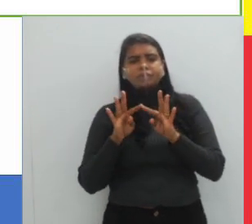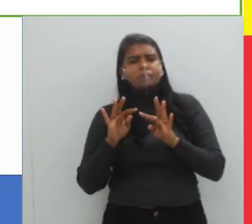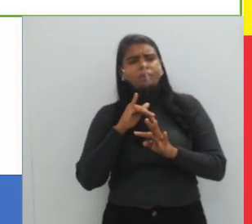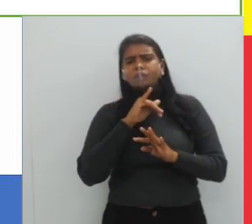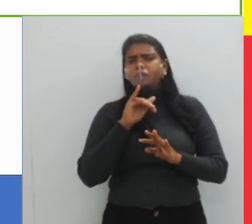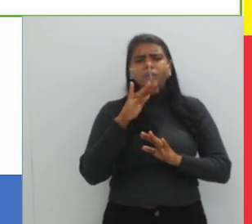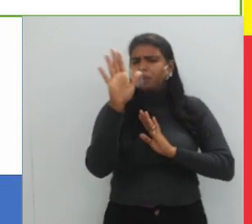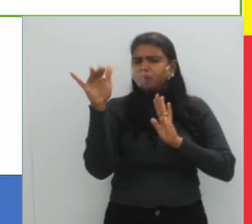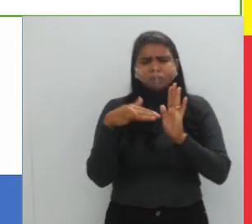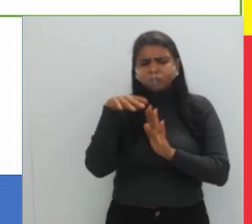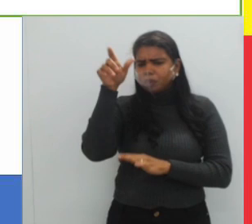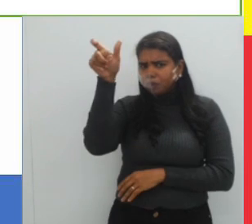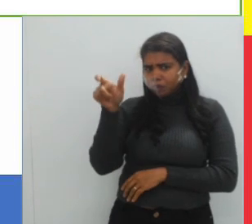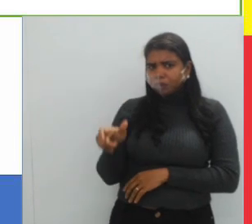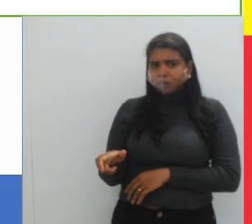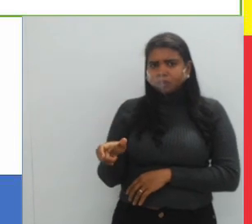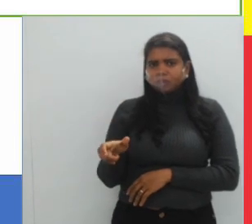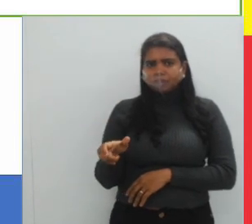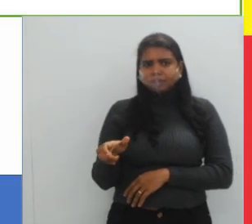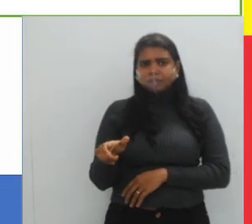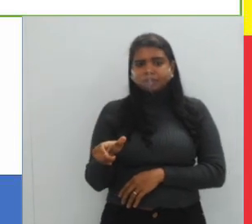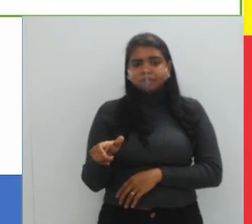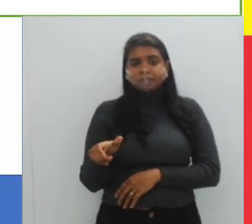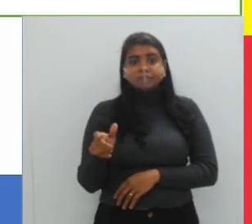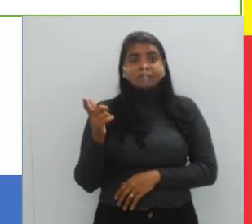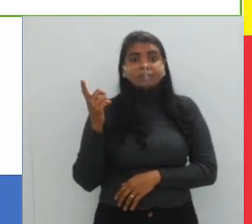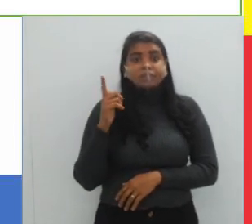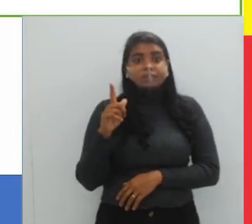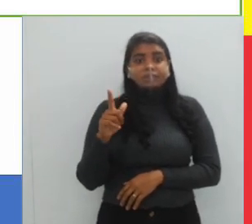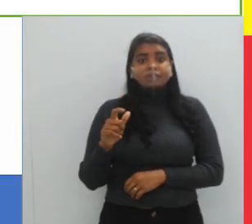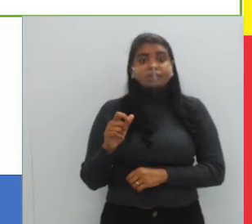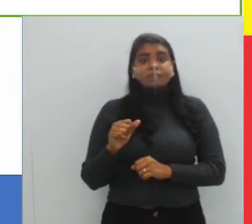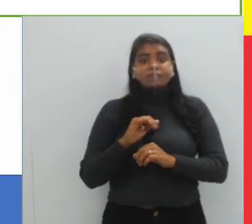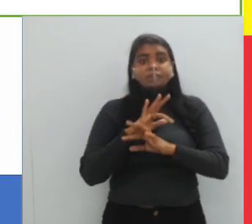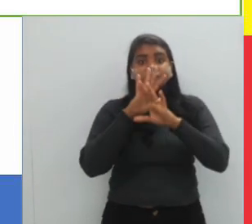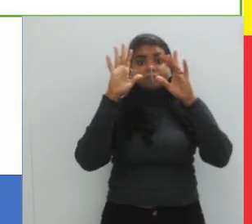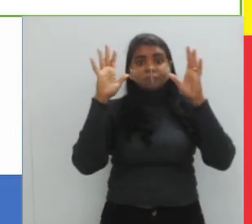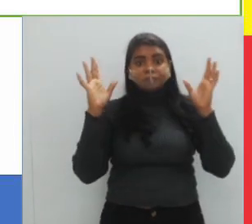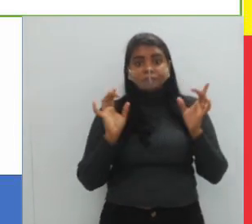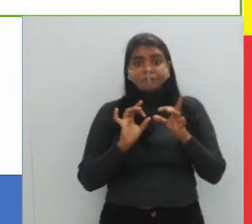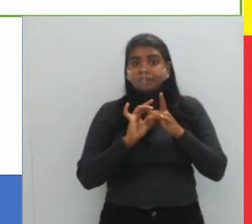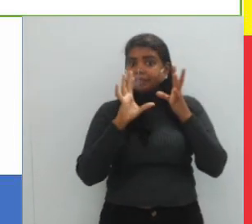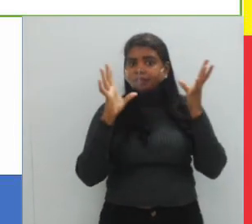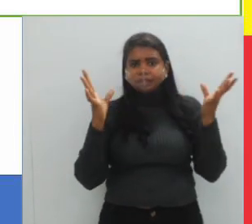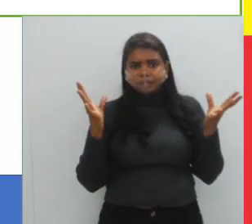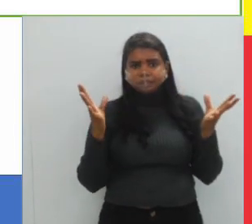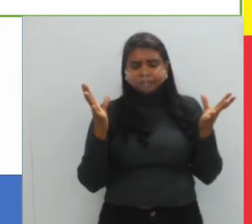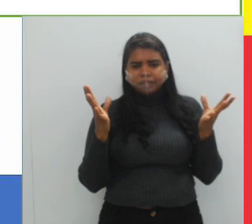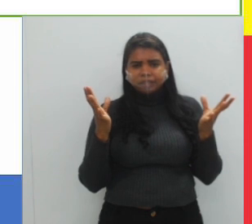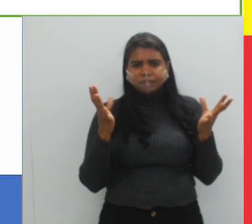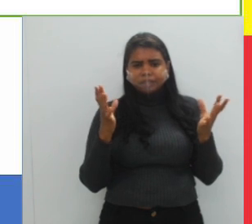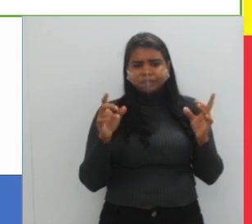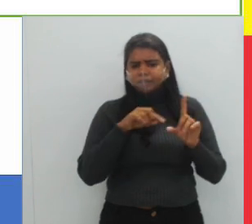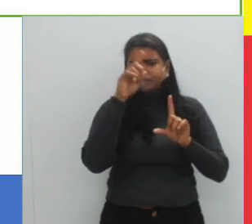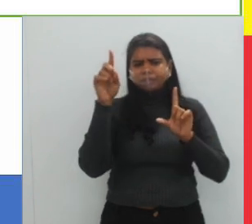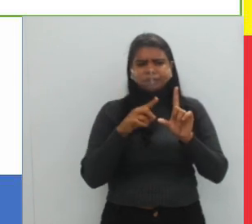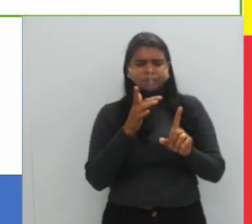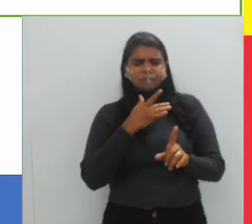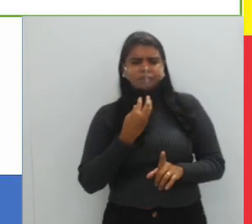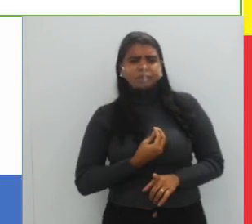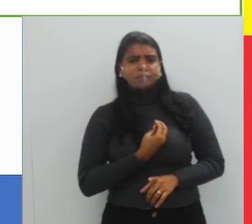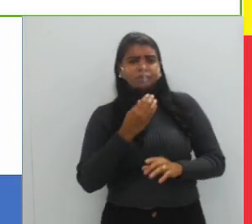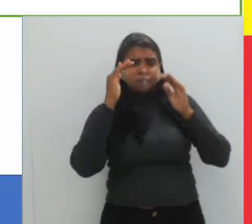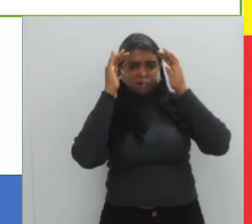preso todo ser, até o instante em que alcança a iluminação e se liberta do seu ciclo.